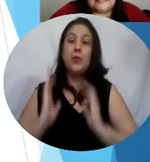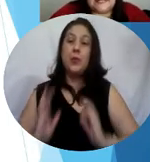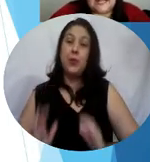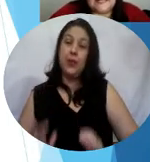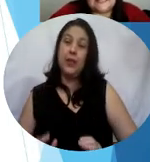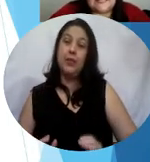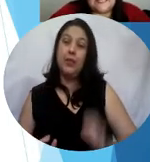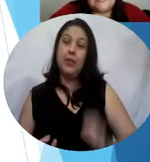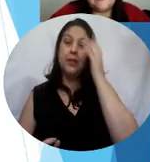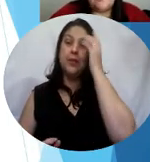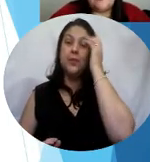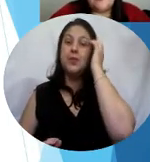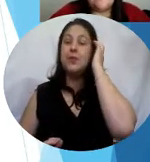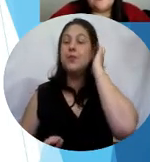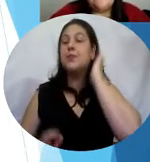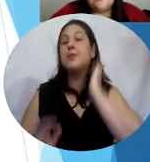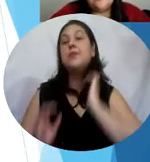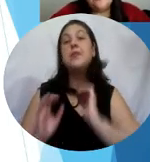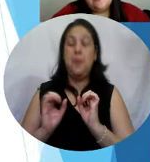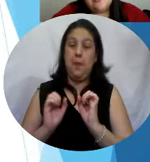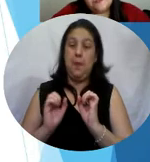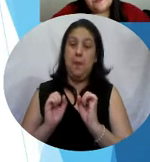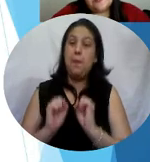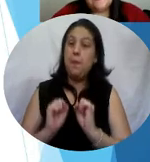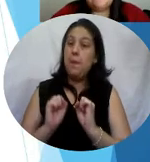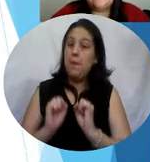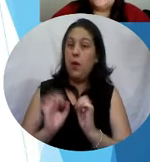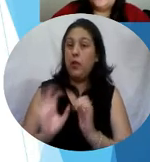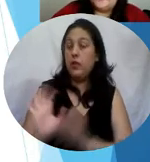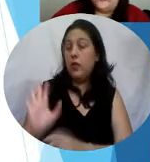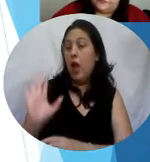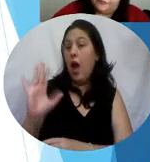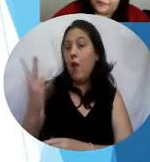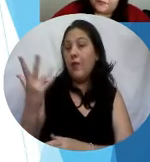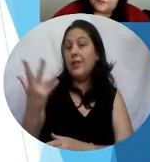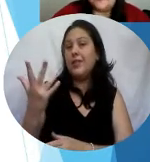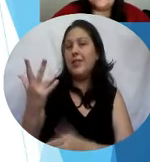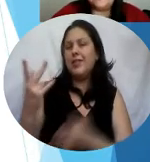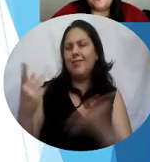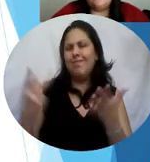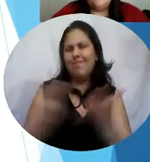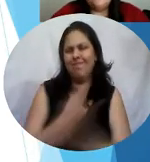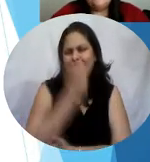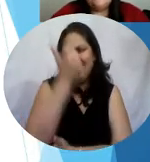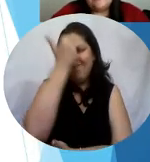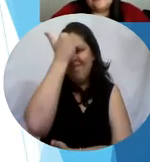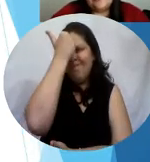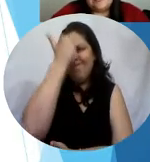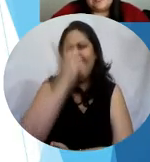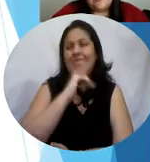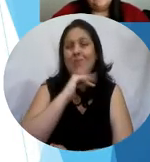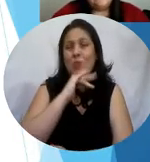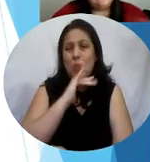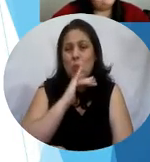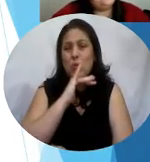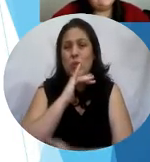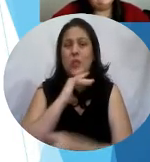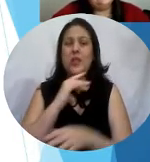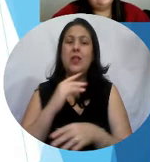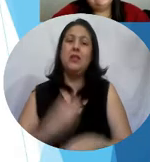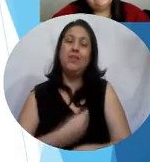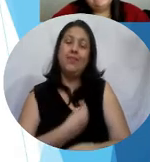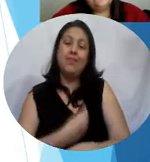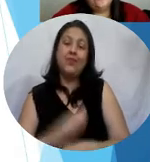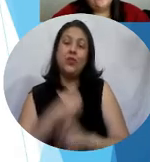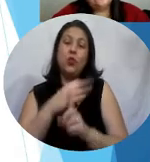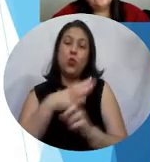Todos esses sinais, né, eles podem causar prejuízos, tanto no desenvolvimento social, funcional e